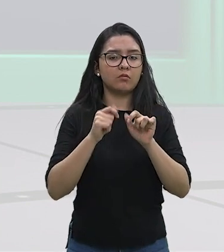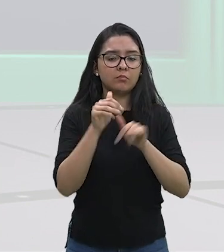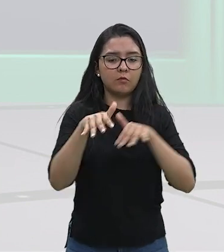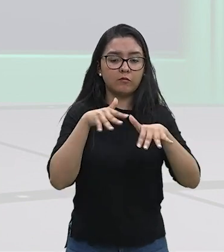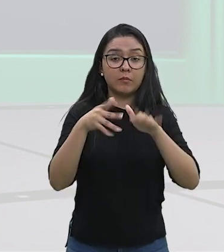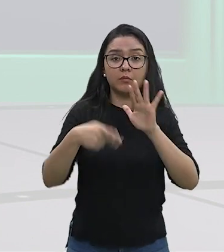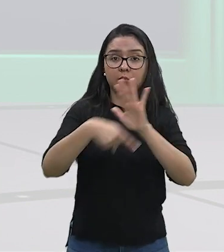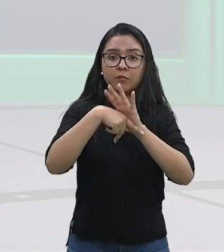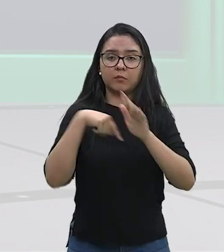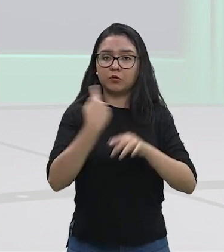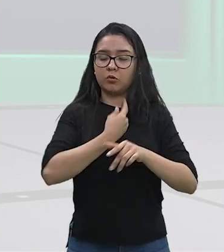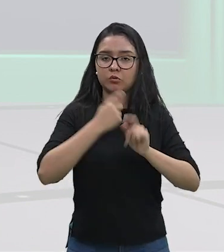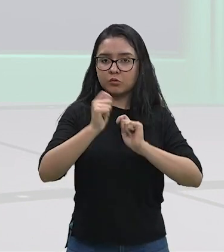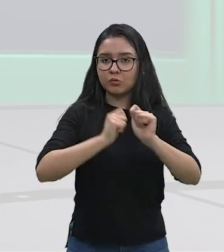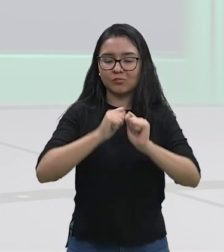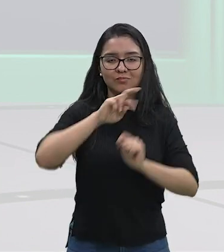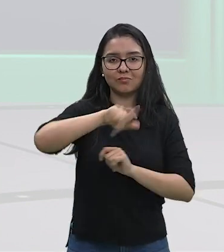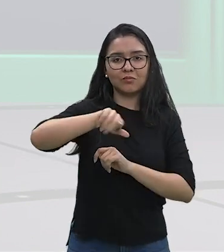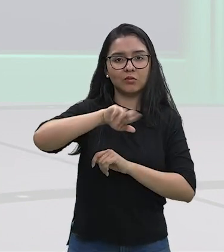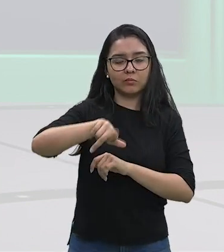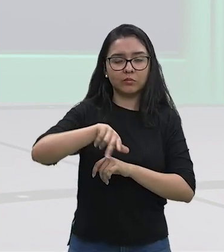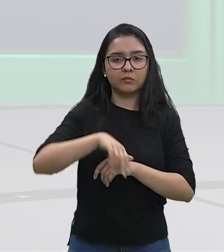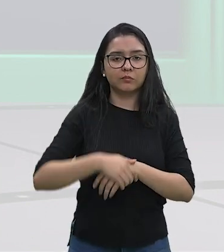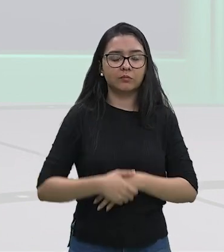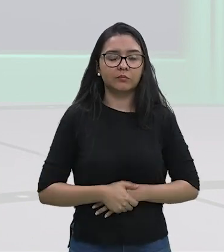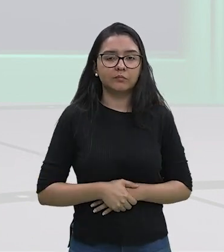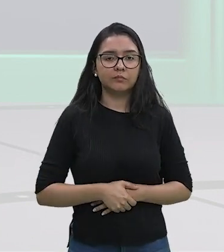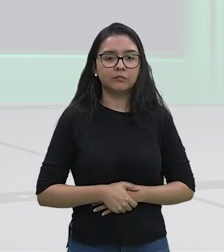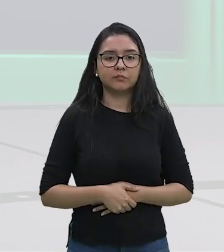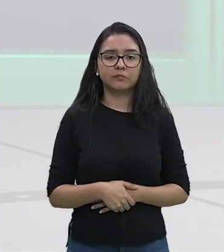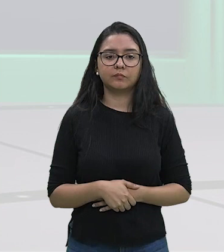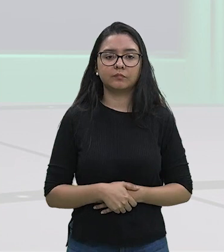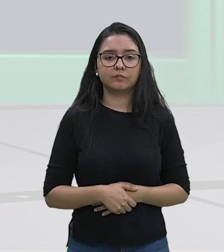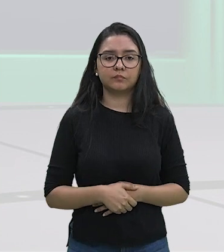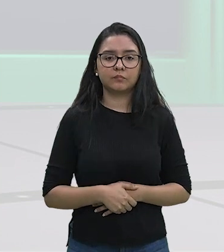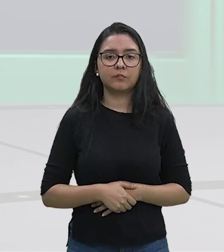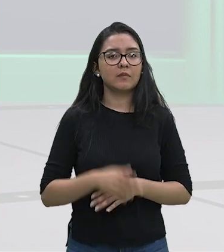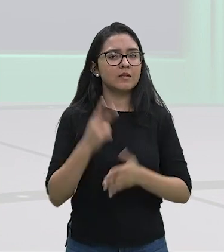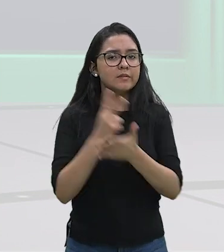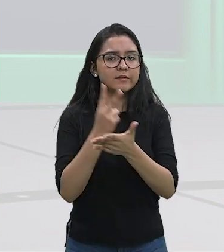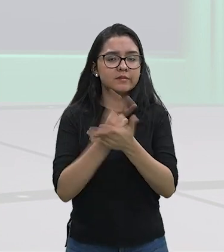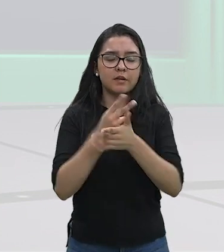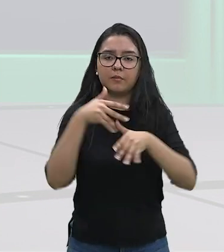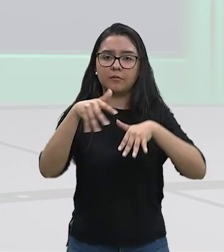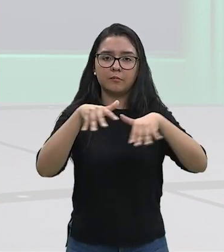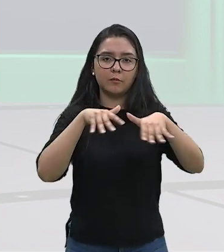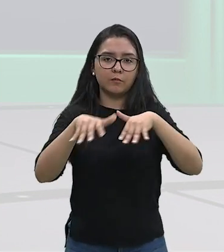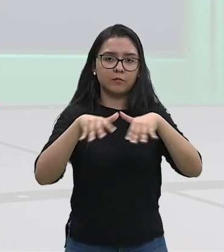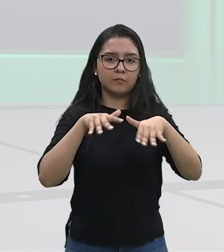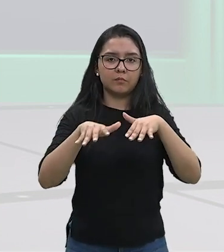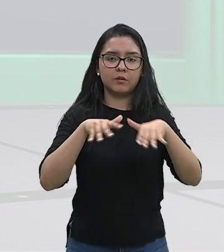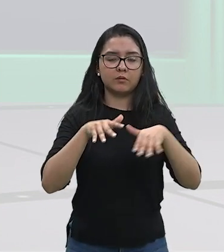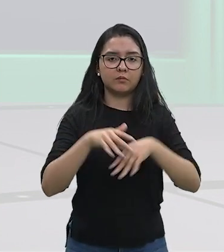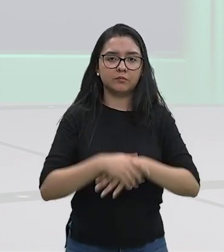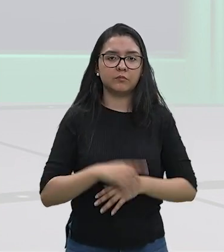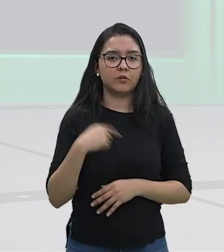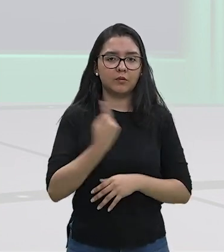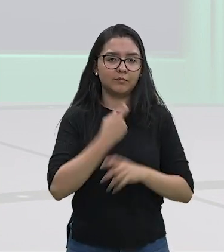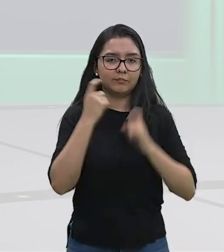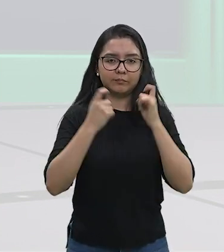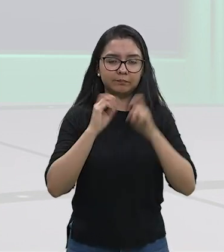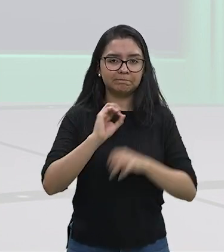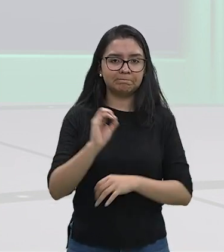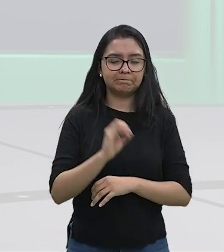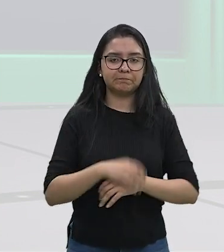vontade, por isso a gente diz que eles trabalham aí de forma involuntária, eles estão o tempo todo trabalhando sem a gente precisar se